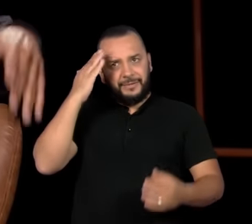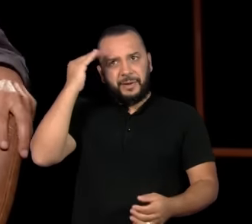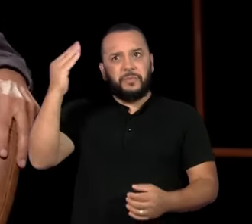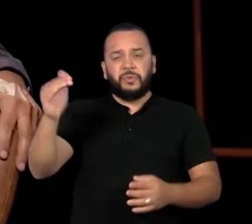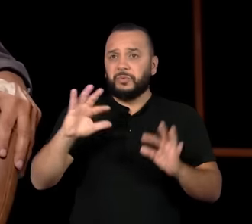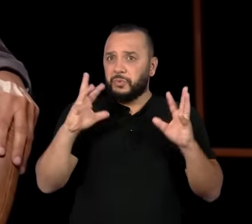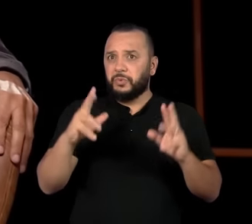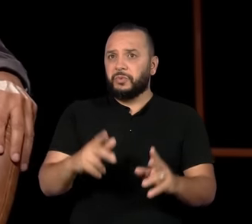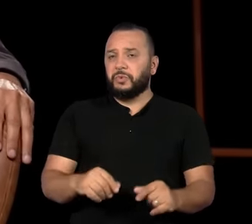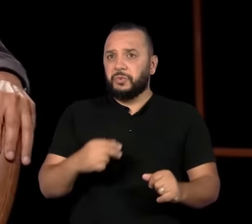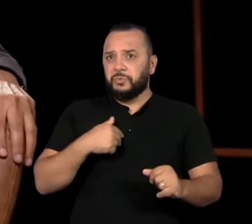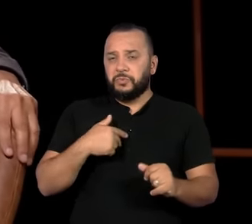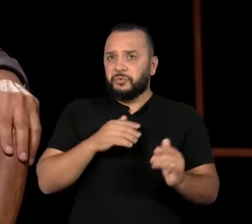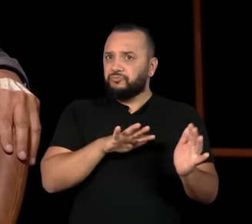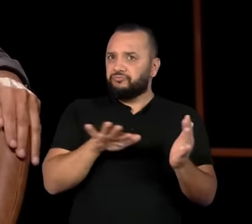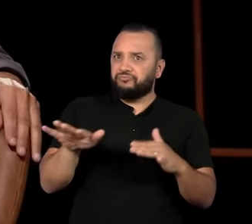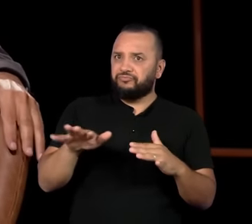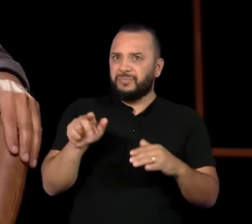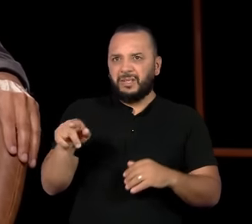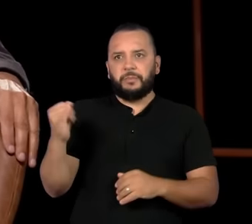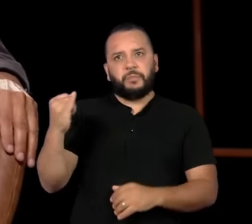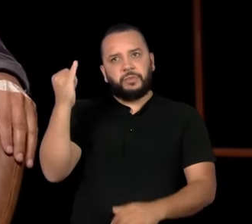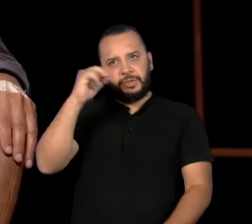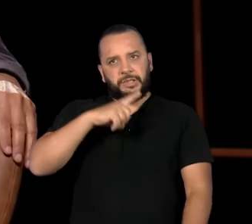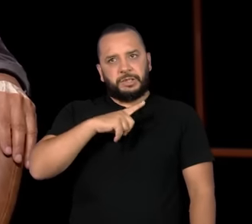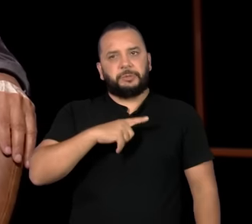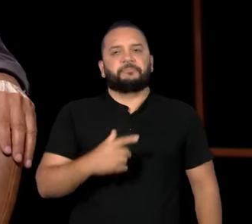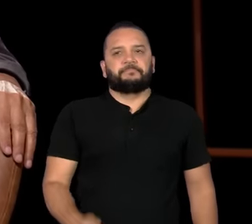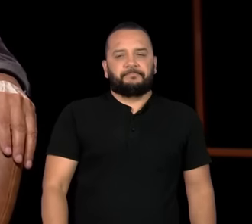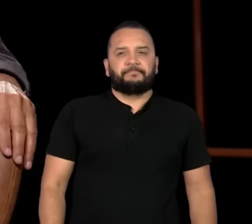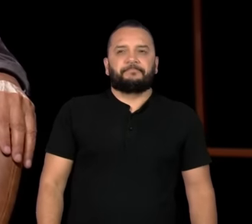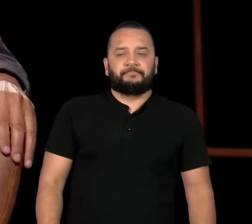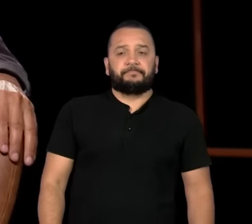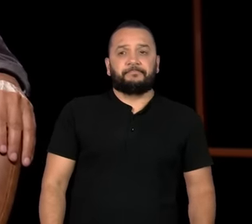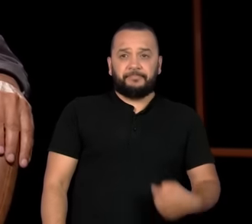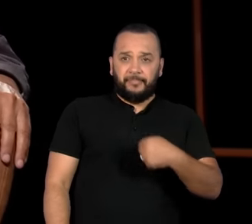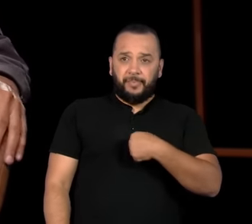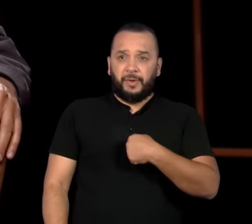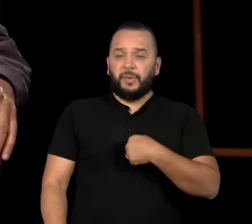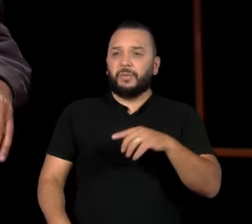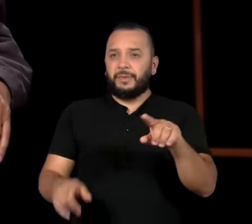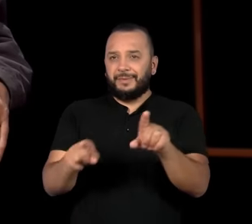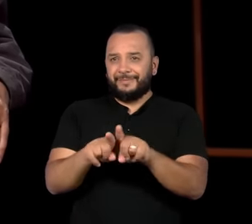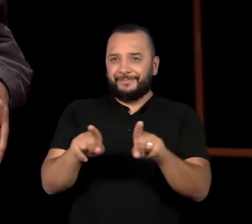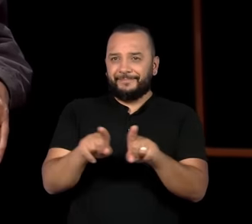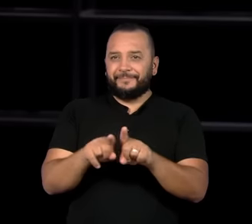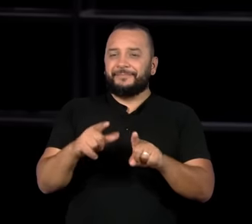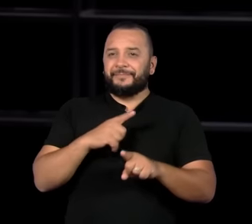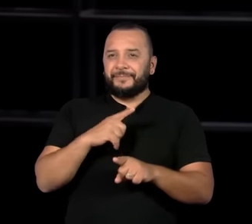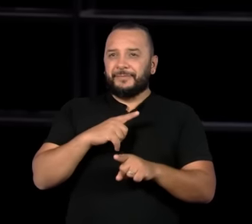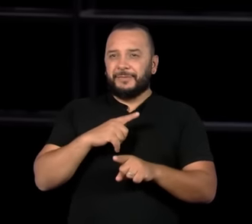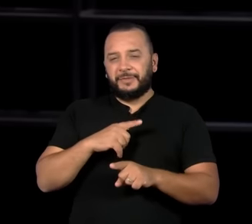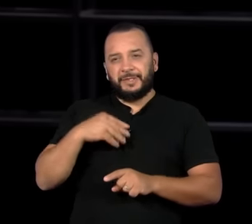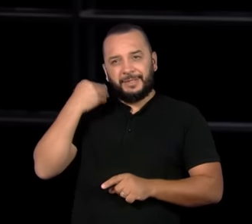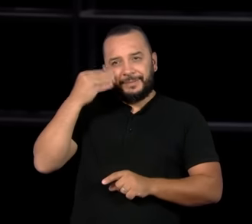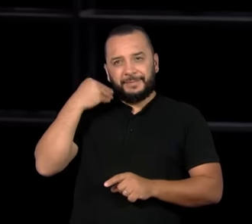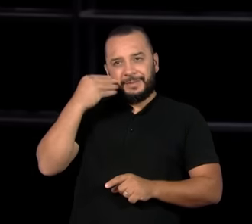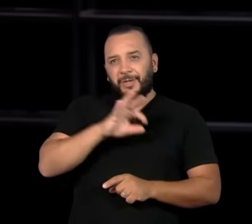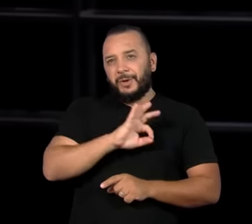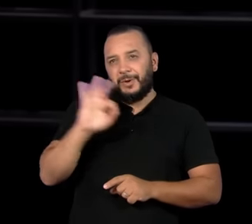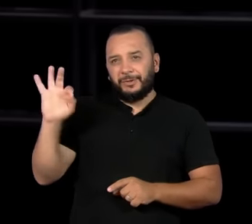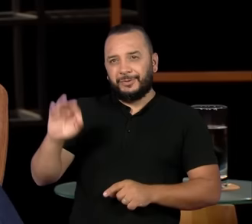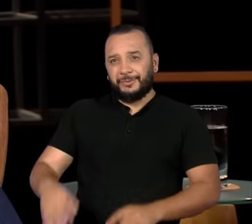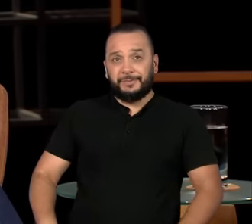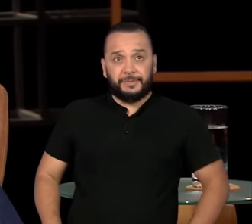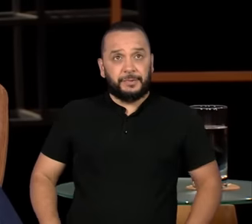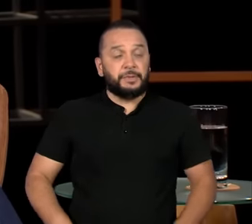extremamente importante no meio artístico. E, então, quer dizer, eu tive também essa ótima experiência. E era o tempo